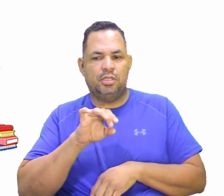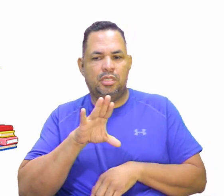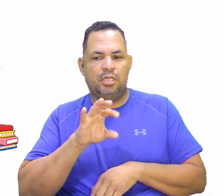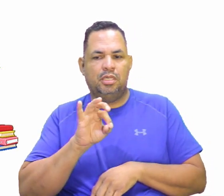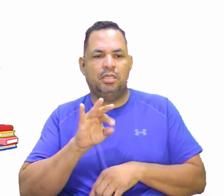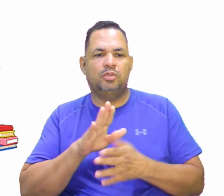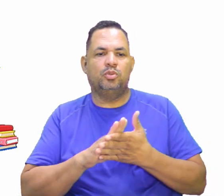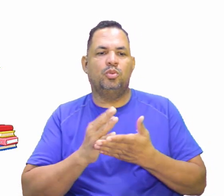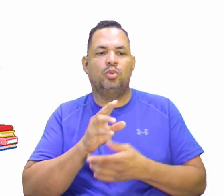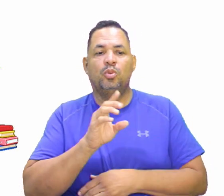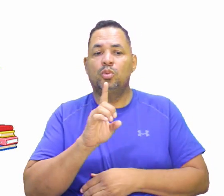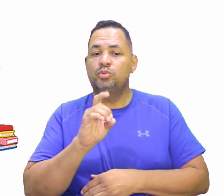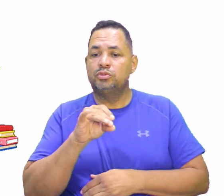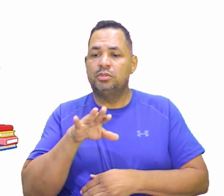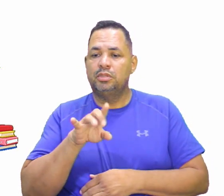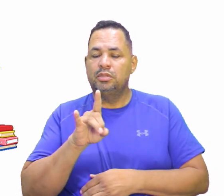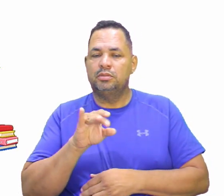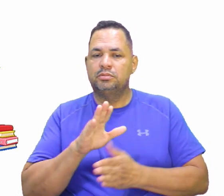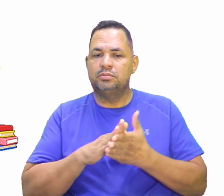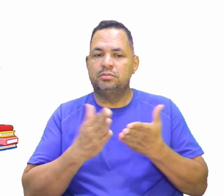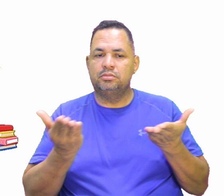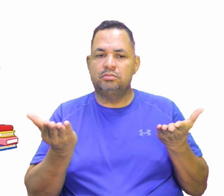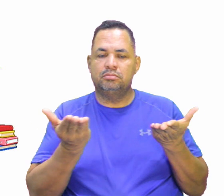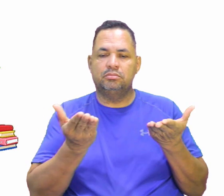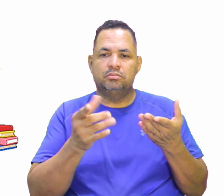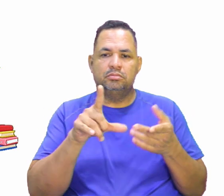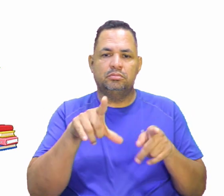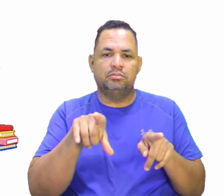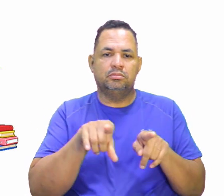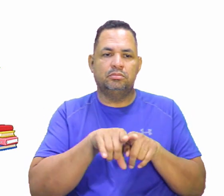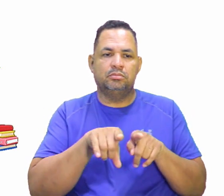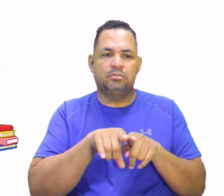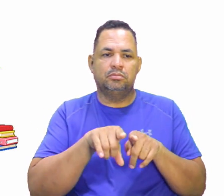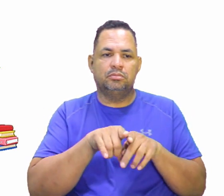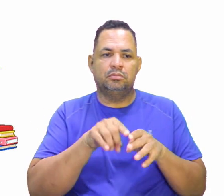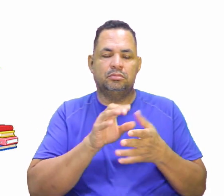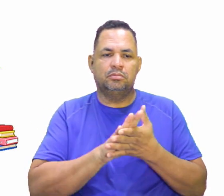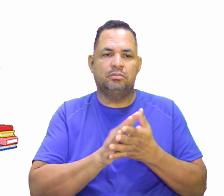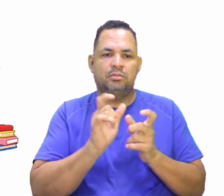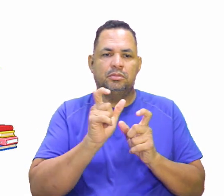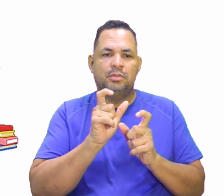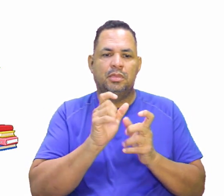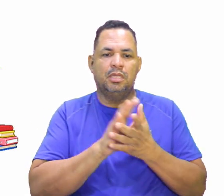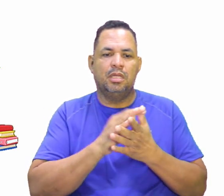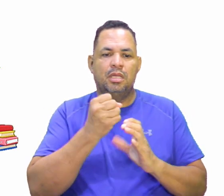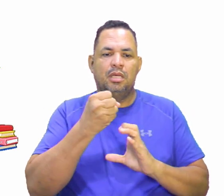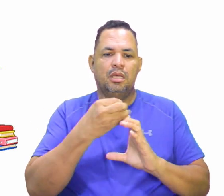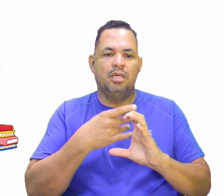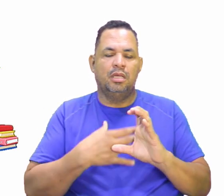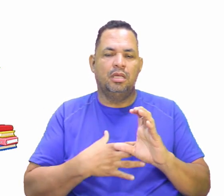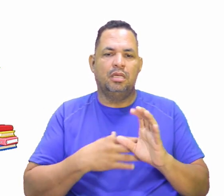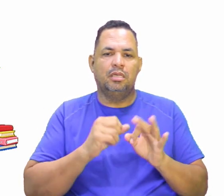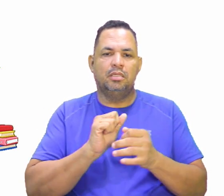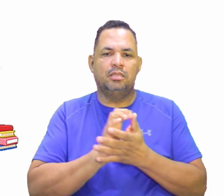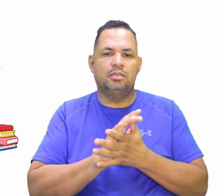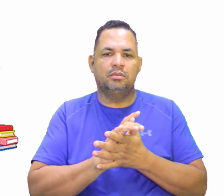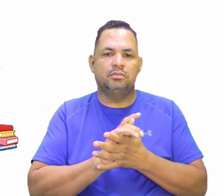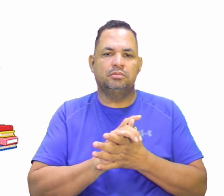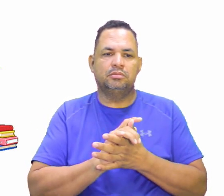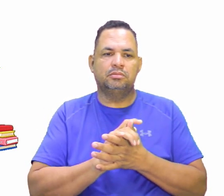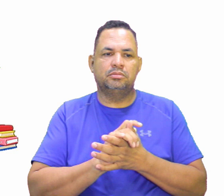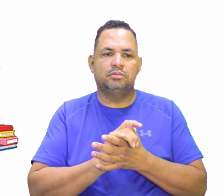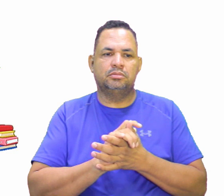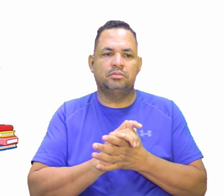do verbo no infinitivo. Então, na primeira, ele está sendo a função de adjunta de nominal. Como? O